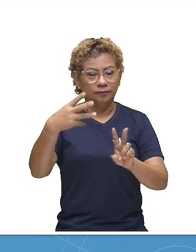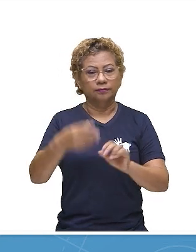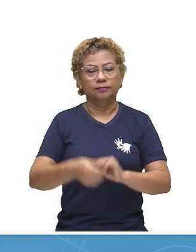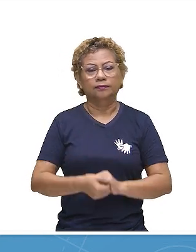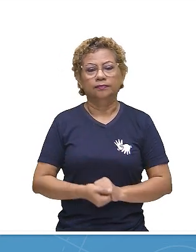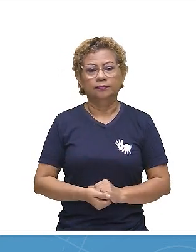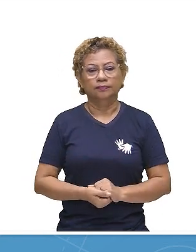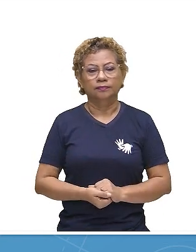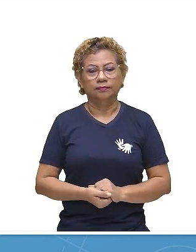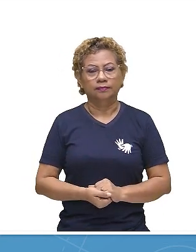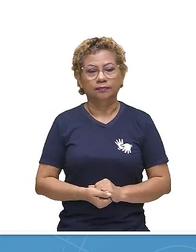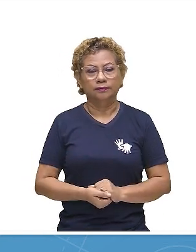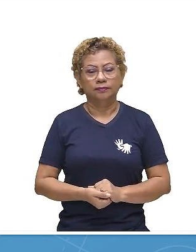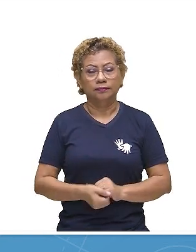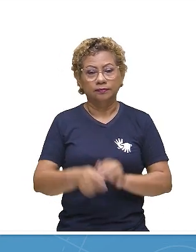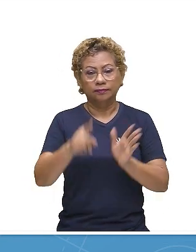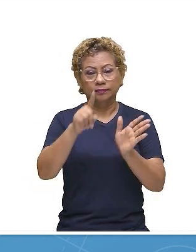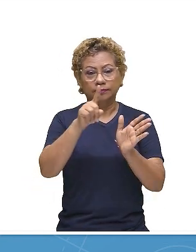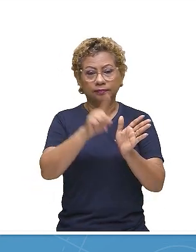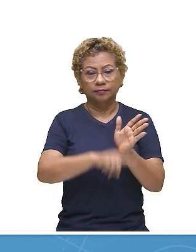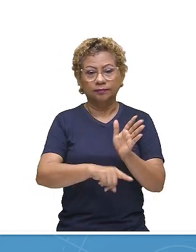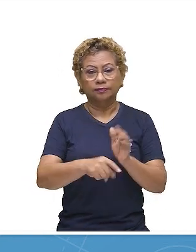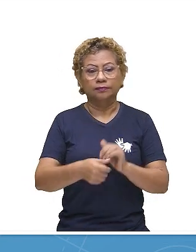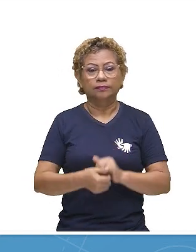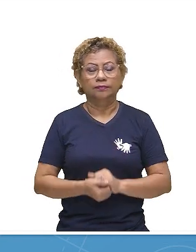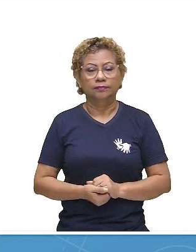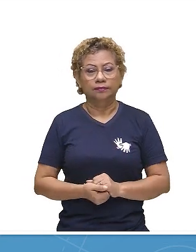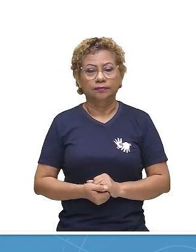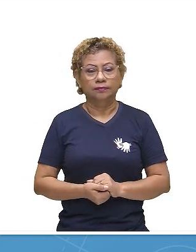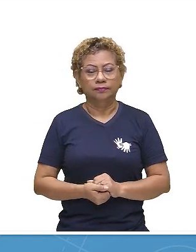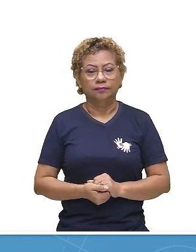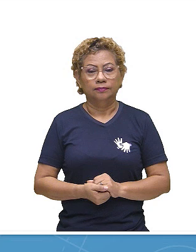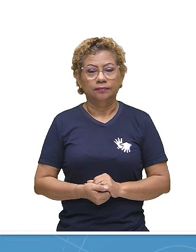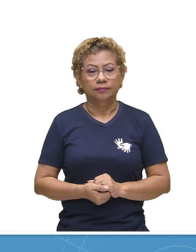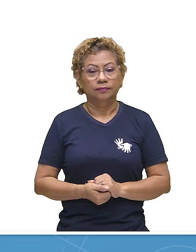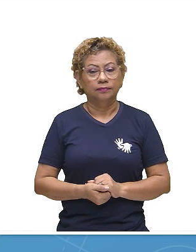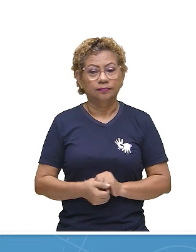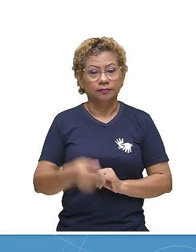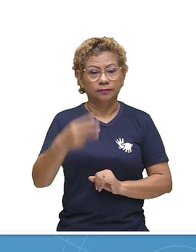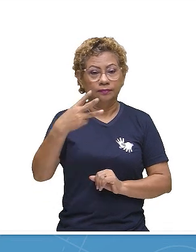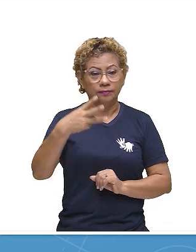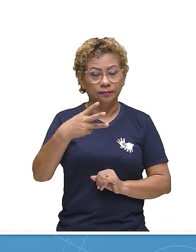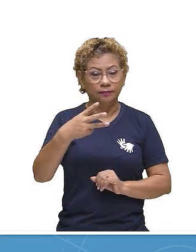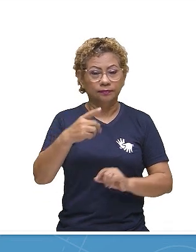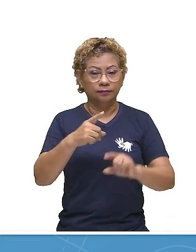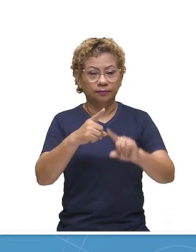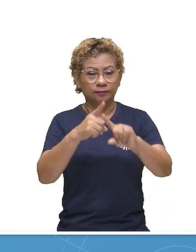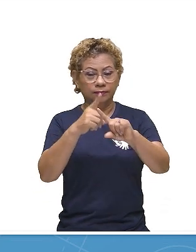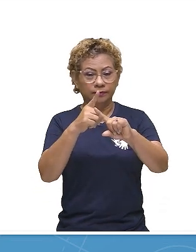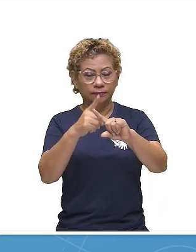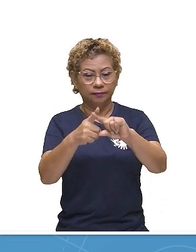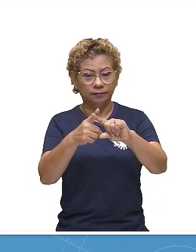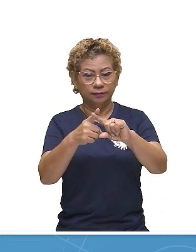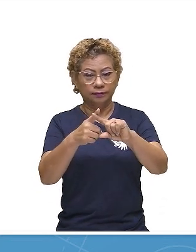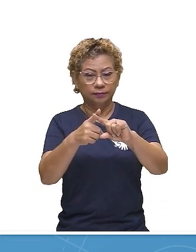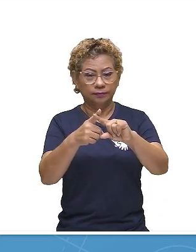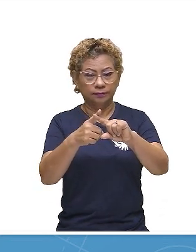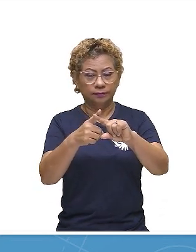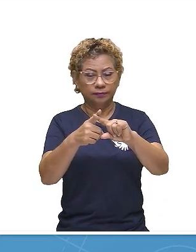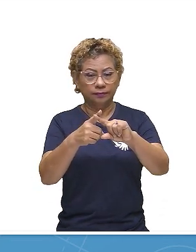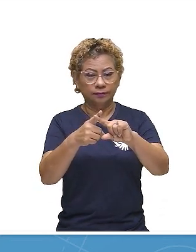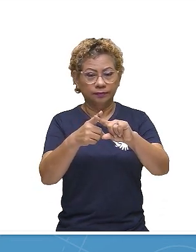3. Menos 3, que multiplica. Raiz cúbica